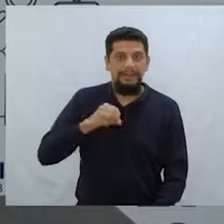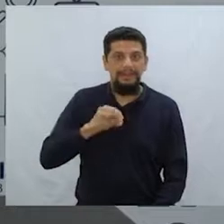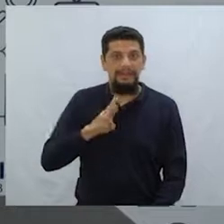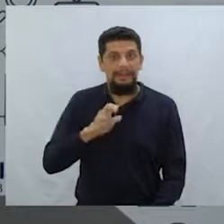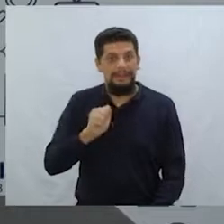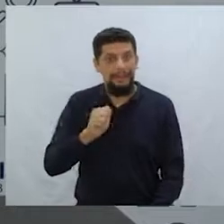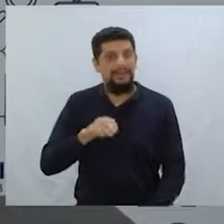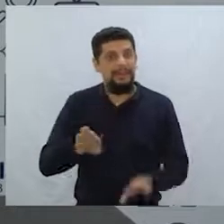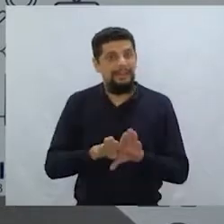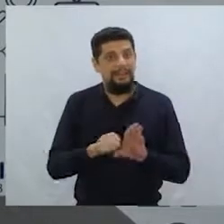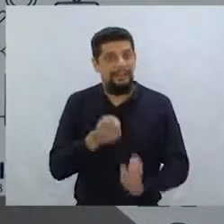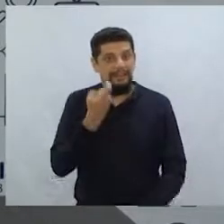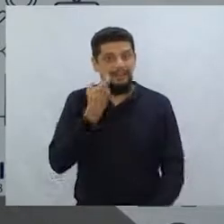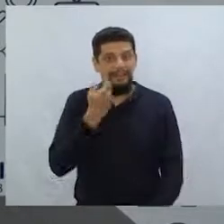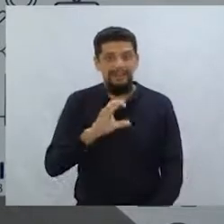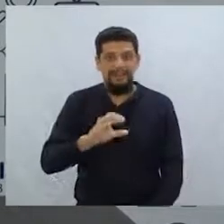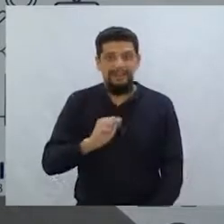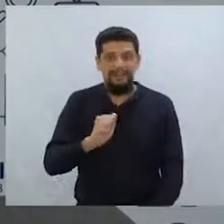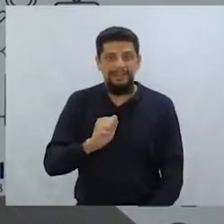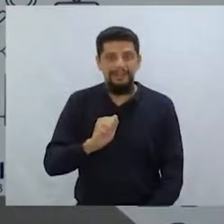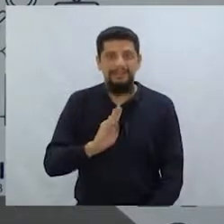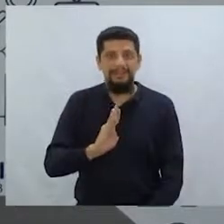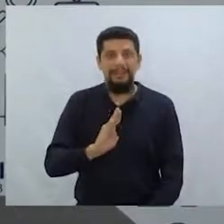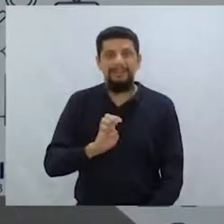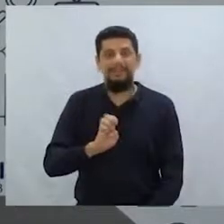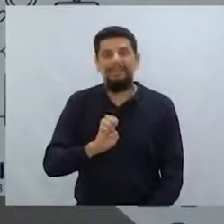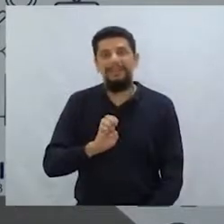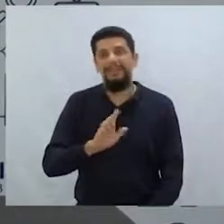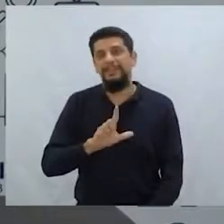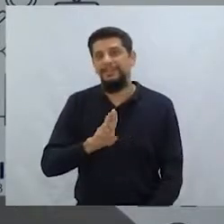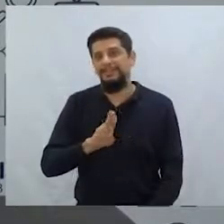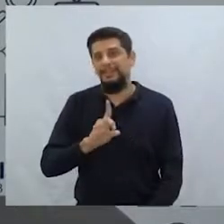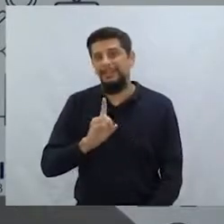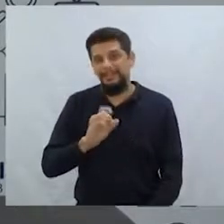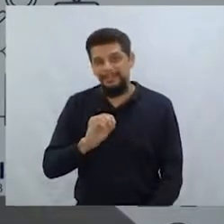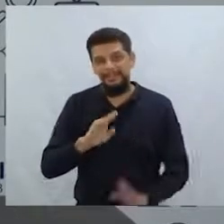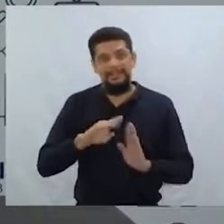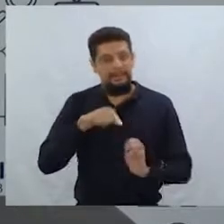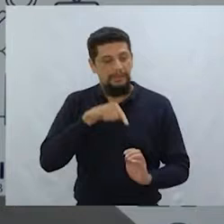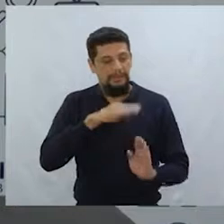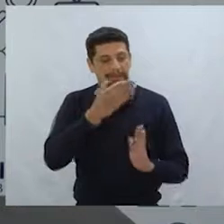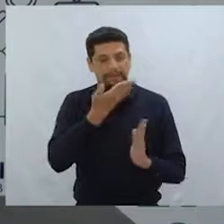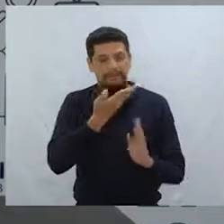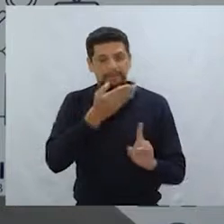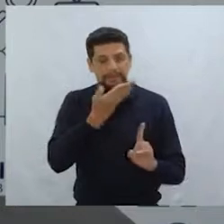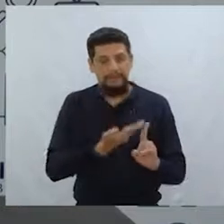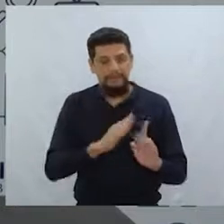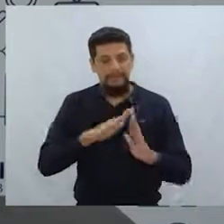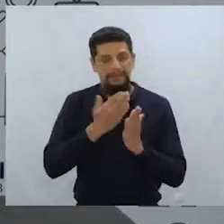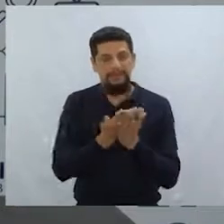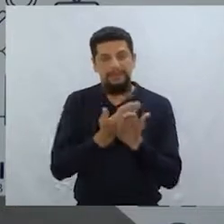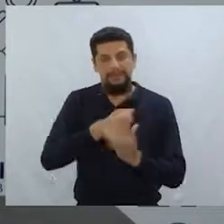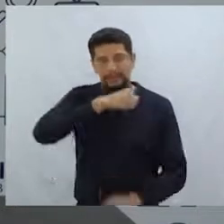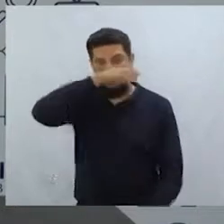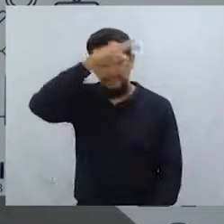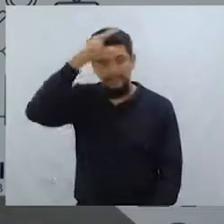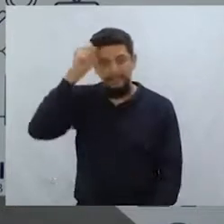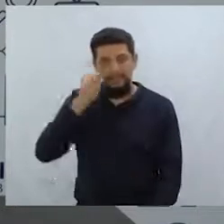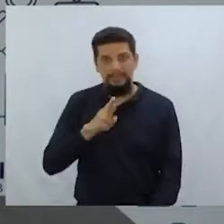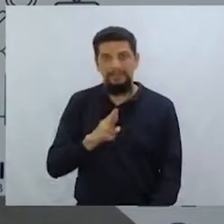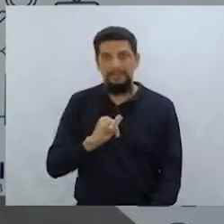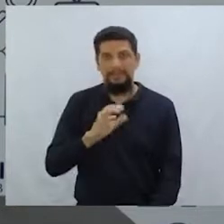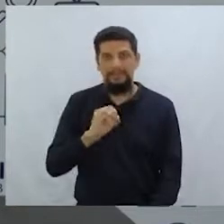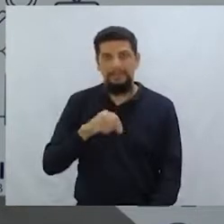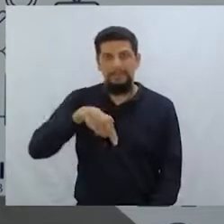Mora, ver aí o seu cabeludo e também o Pitoco. O Samuel, ele é da Escola Municipal Rio Negro, lá